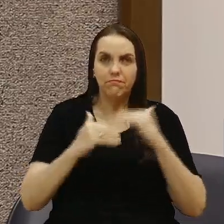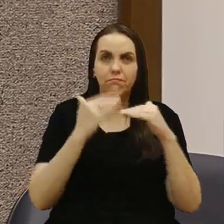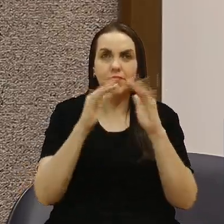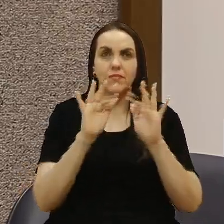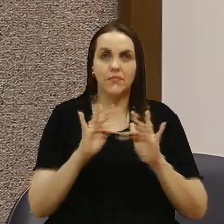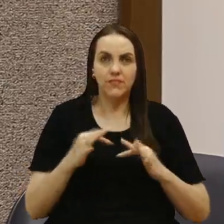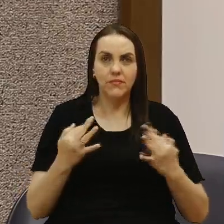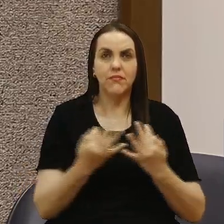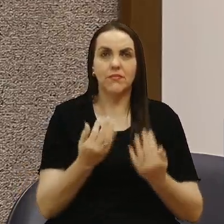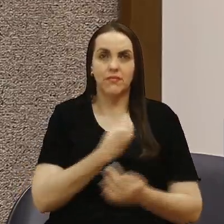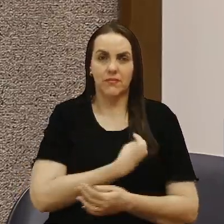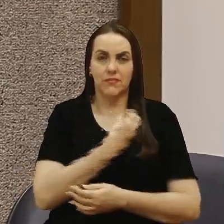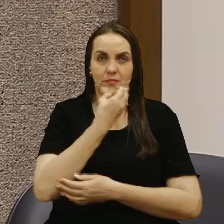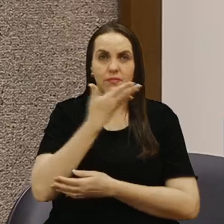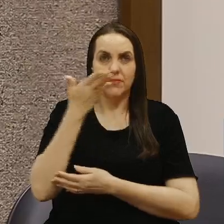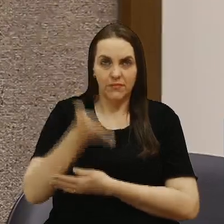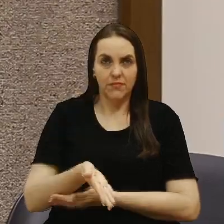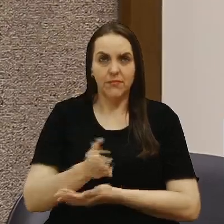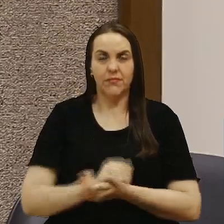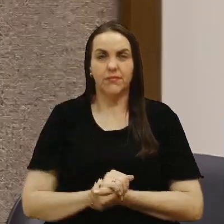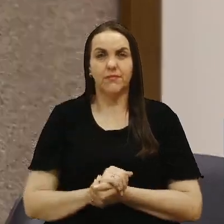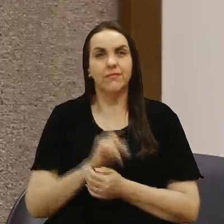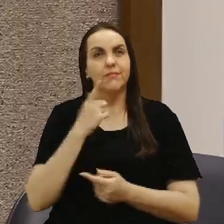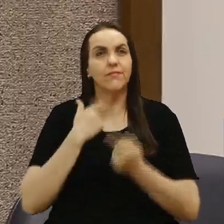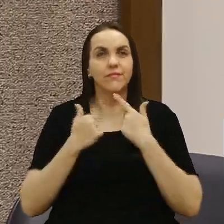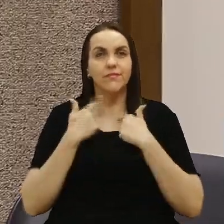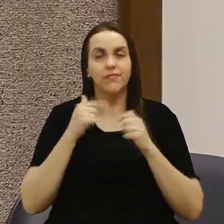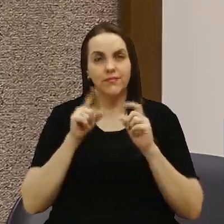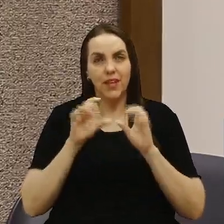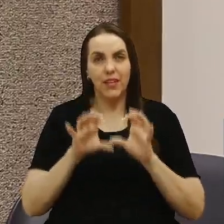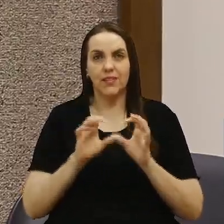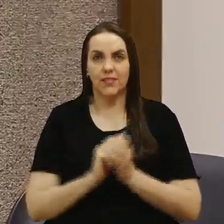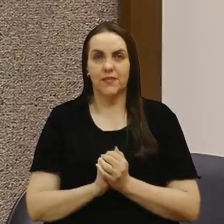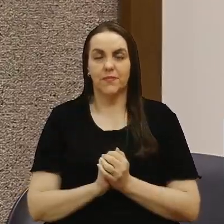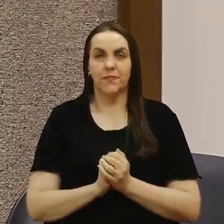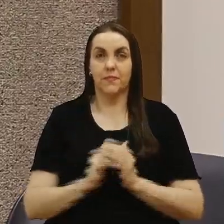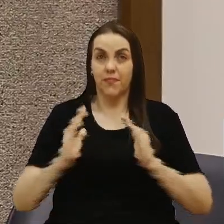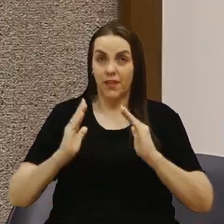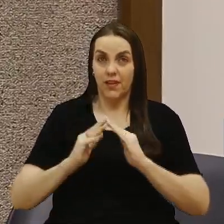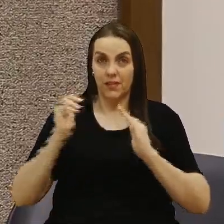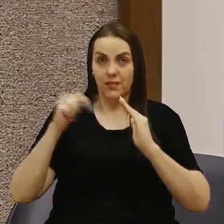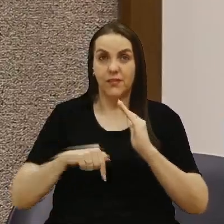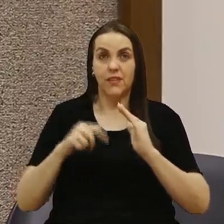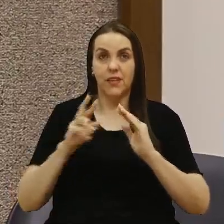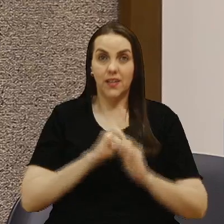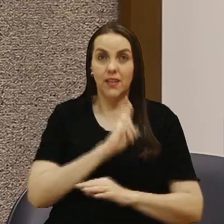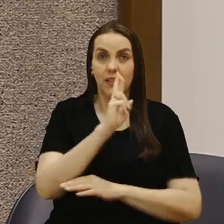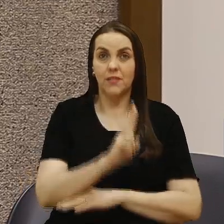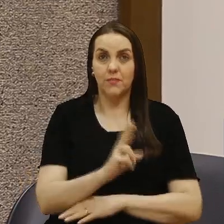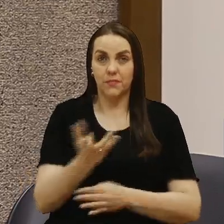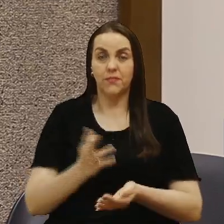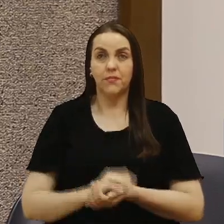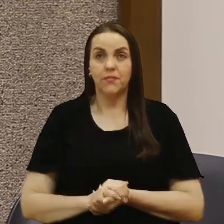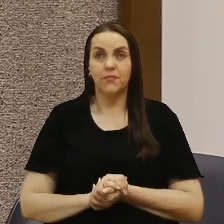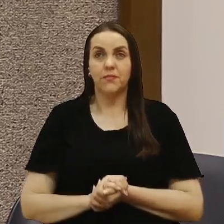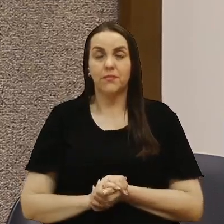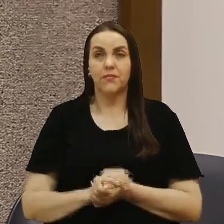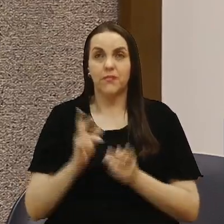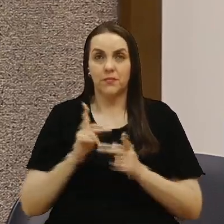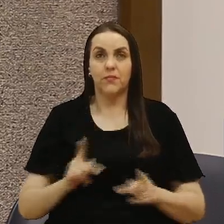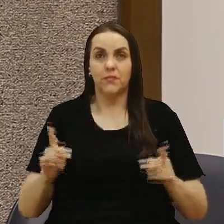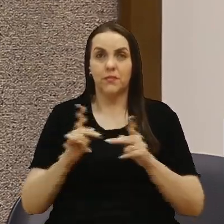vocês vivam bem aqui. Esse é o nosso desejo. E essa casa aqui representa o povo dessa